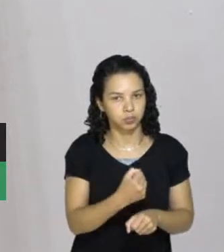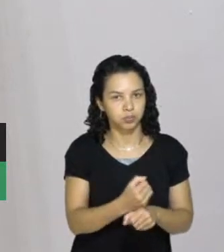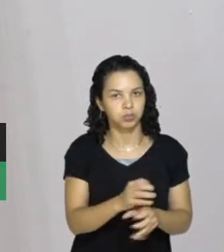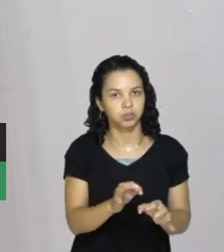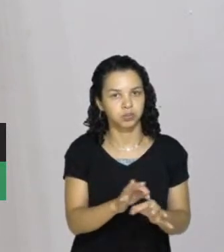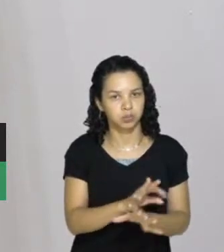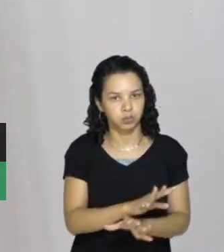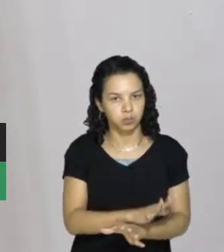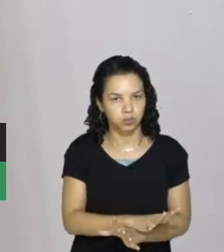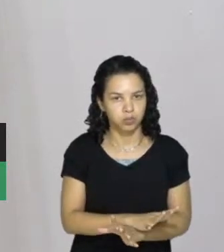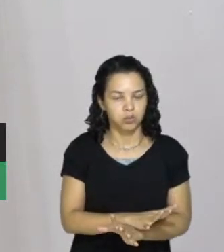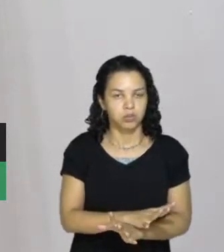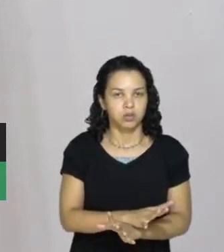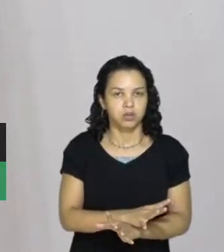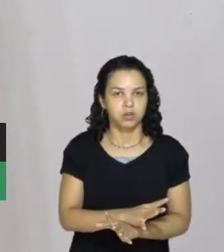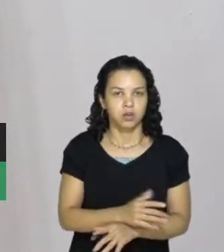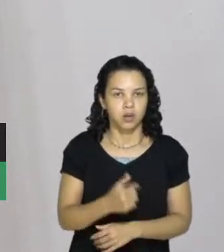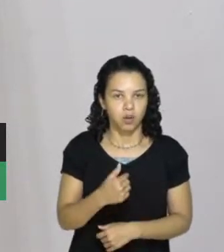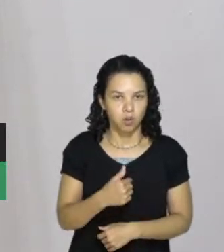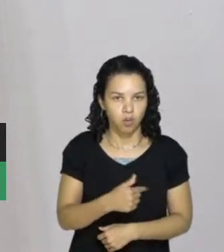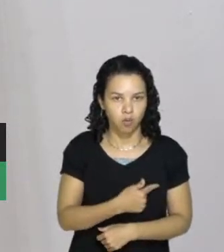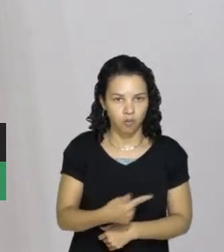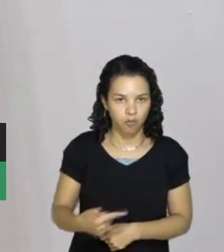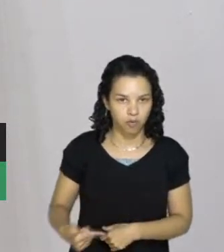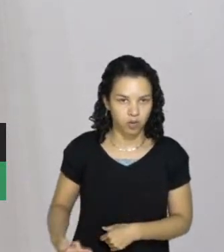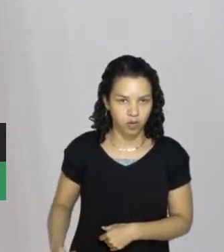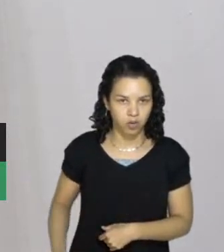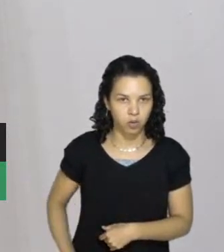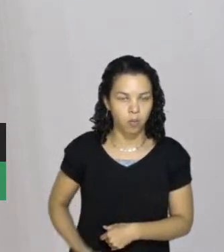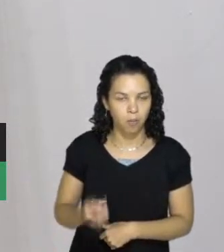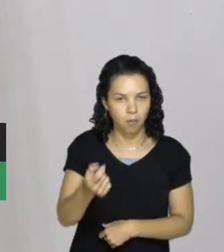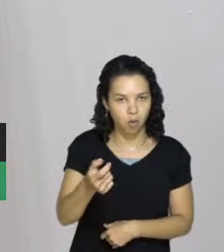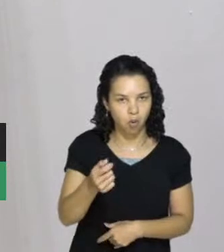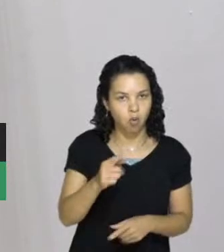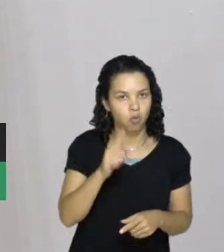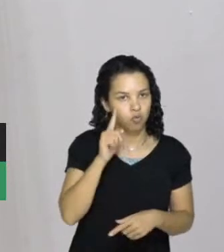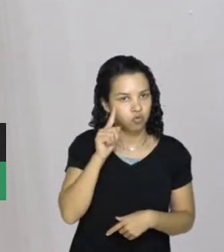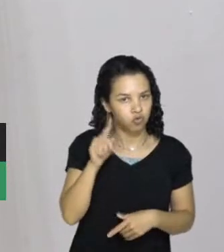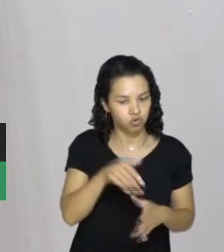menção pelos poucos dias de governo, quando eu falo de saúde,